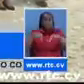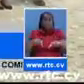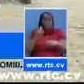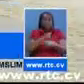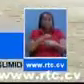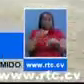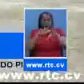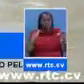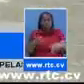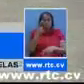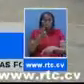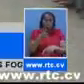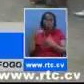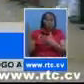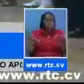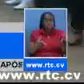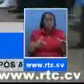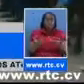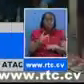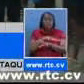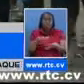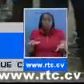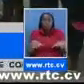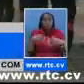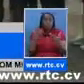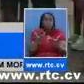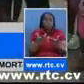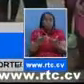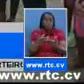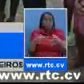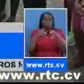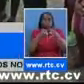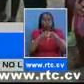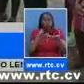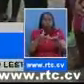Atendimento, a cerimónia terminou com a atuação de um grupo de batucadeiras.